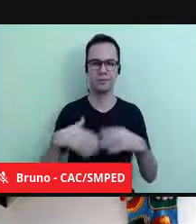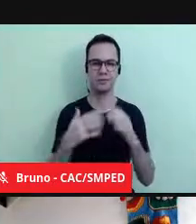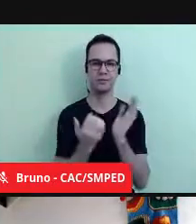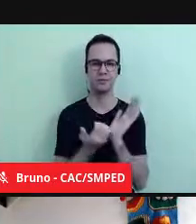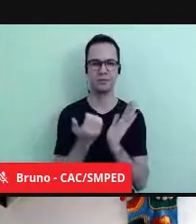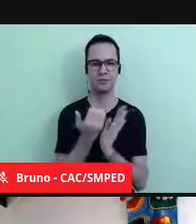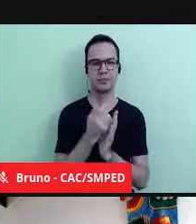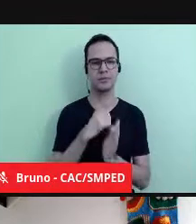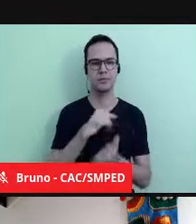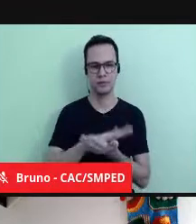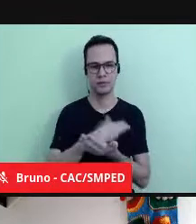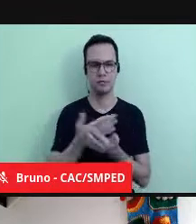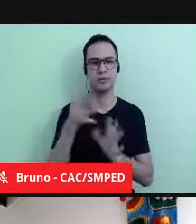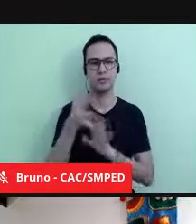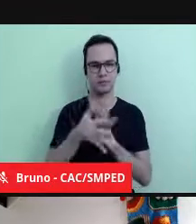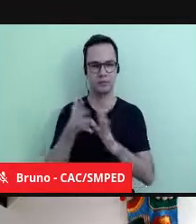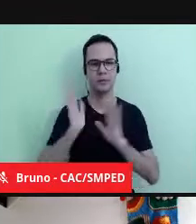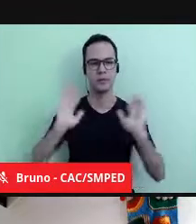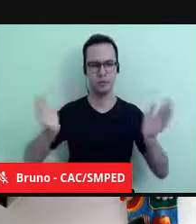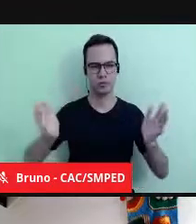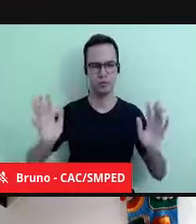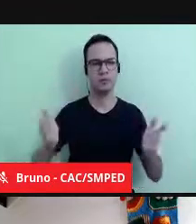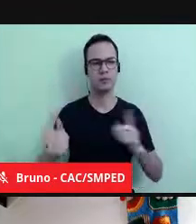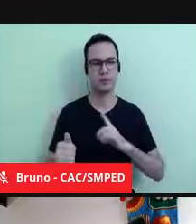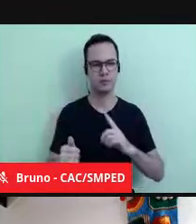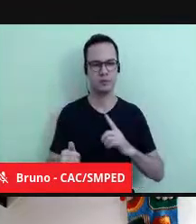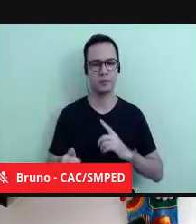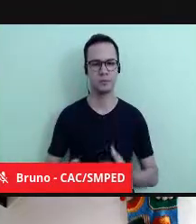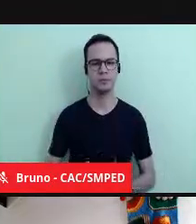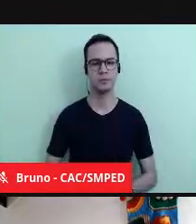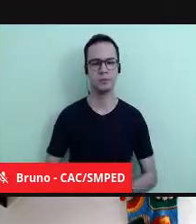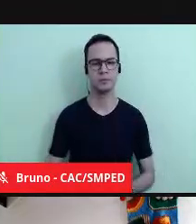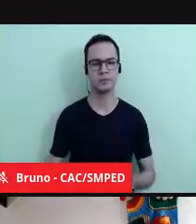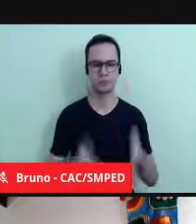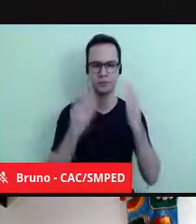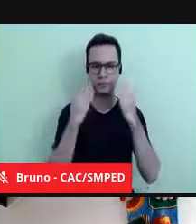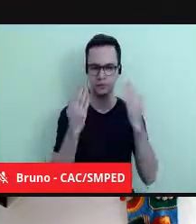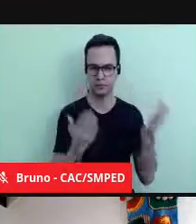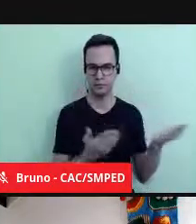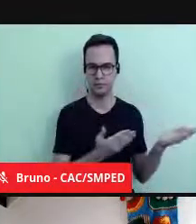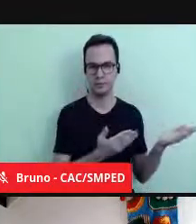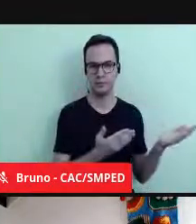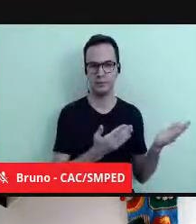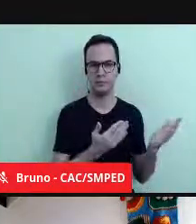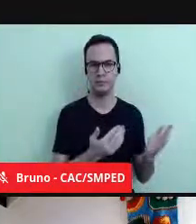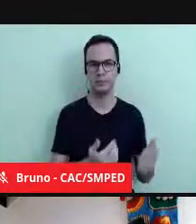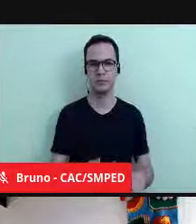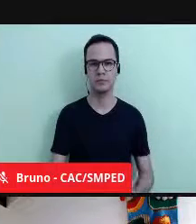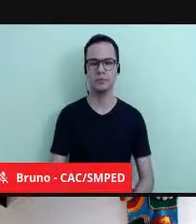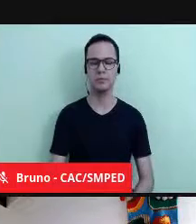tem intérpretes, tá? Tem um intérprete de Libras e legenda. Então vamos ver se o som vai.